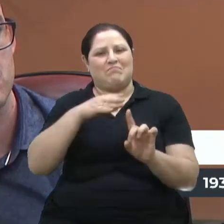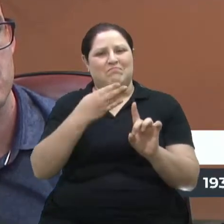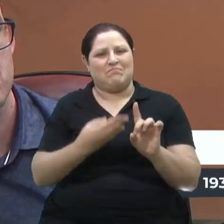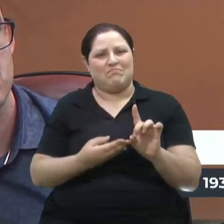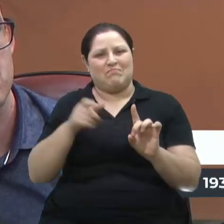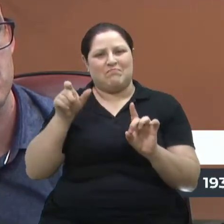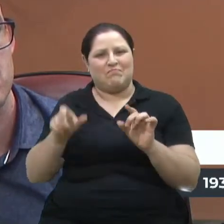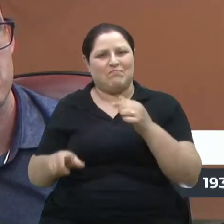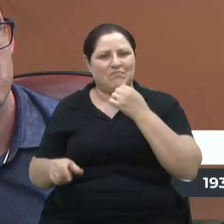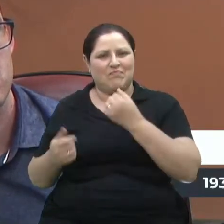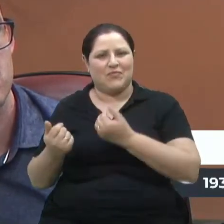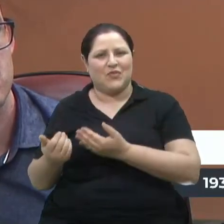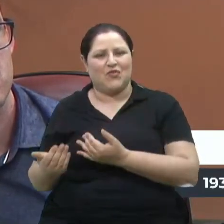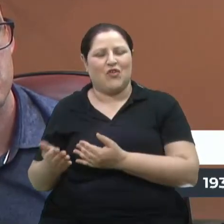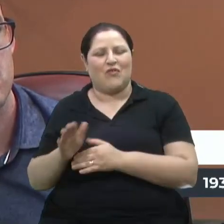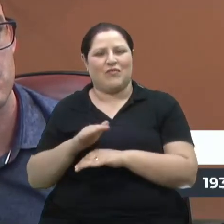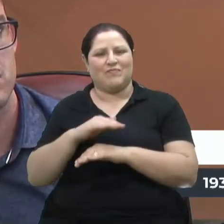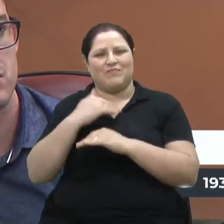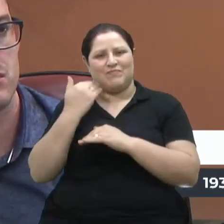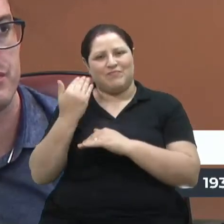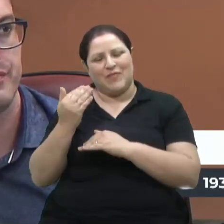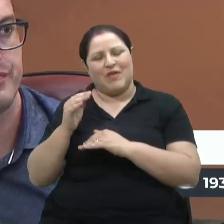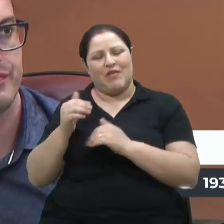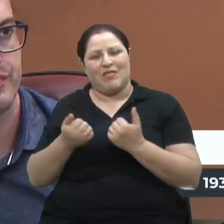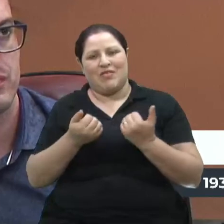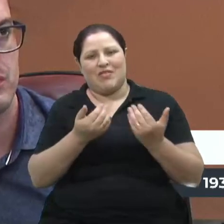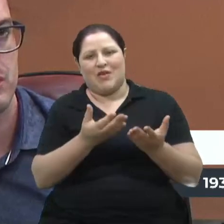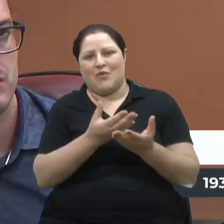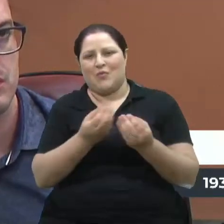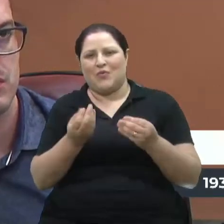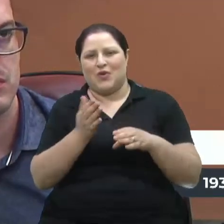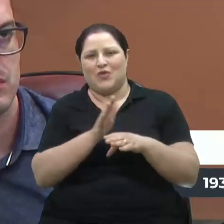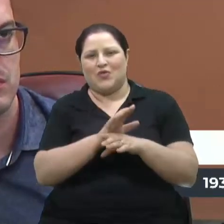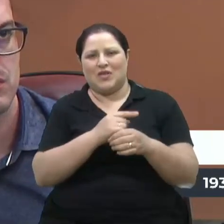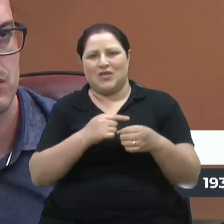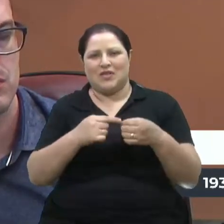jovem que partiu tão cedo, mas que contribuiu muito com a nossa cidade.